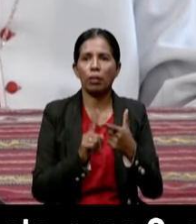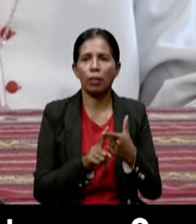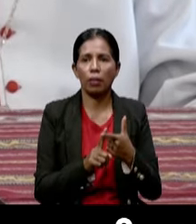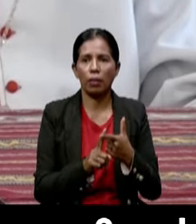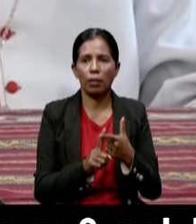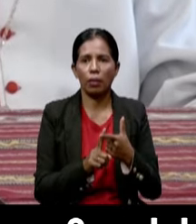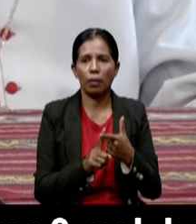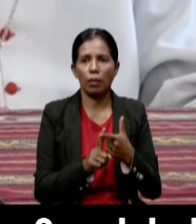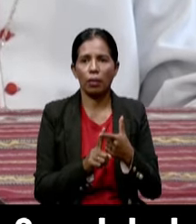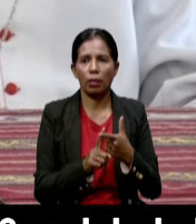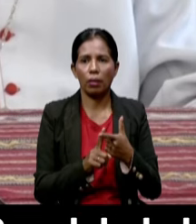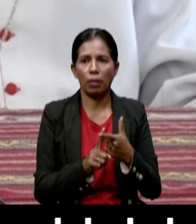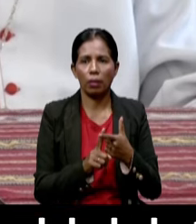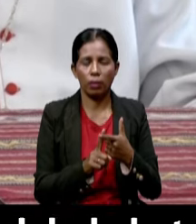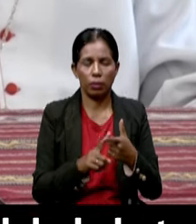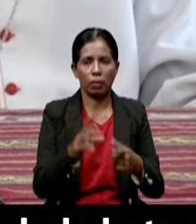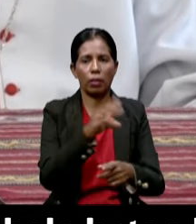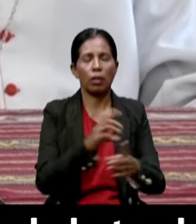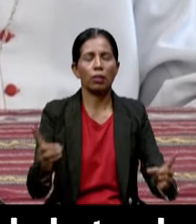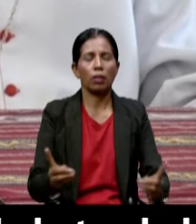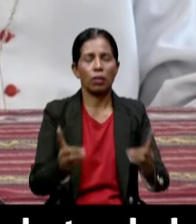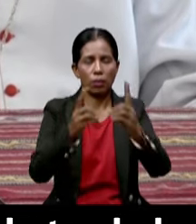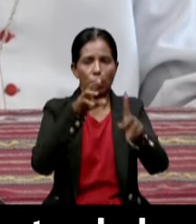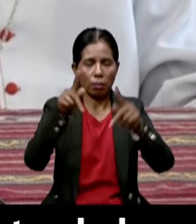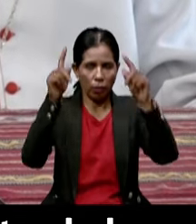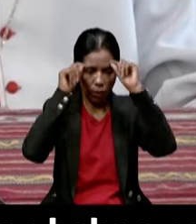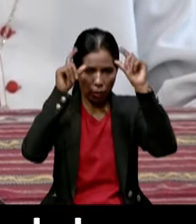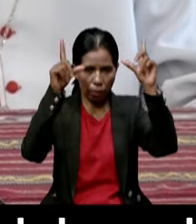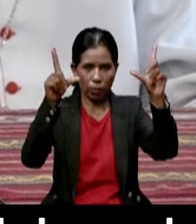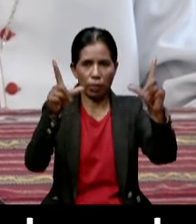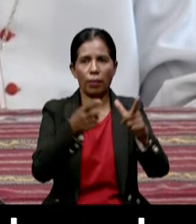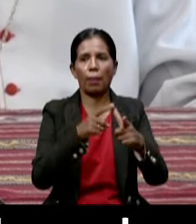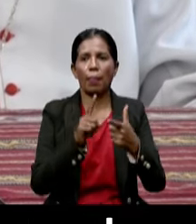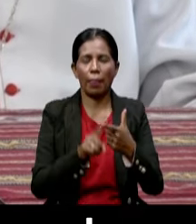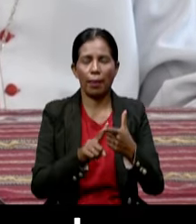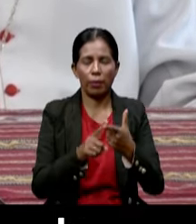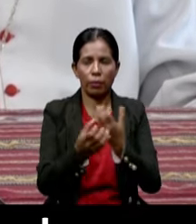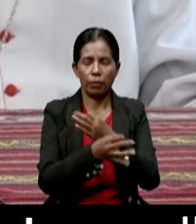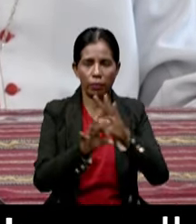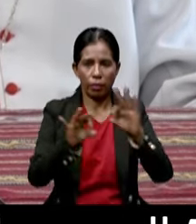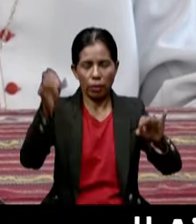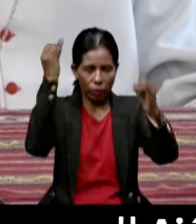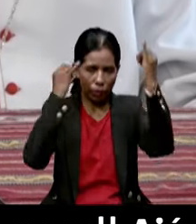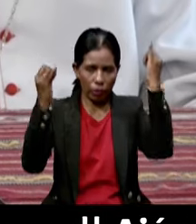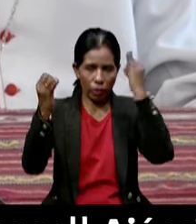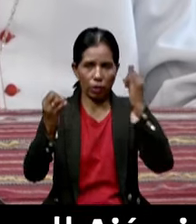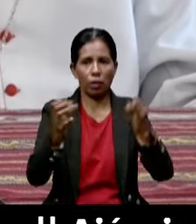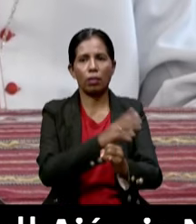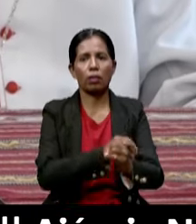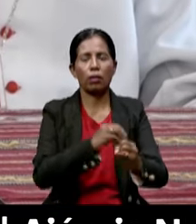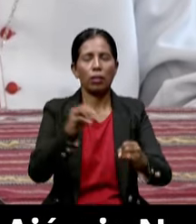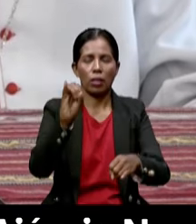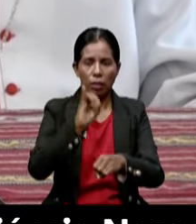lá encontra o povo de Timor. E sobre isto chegaram informações até o